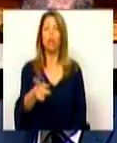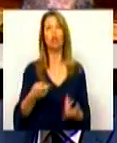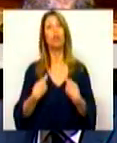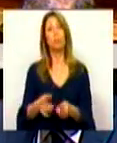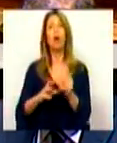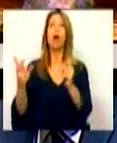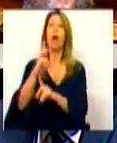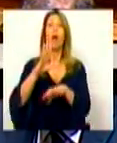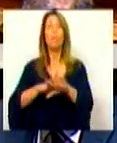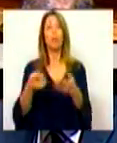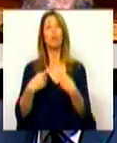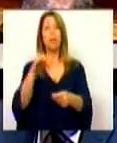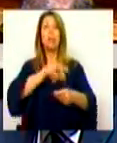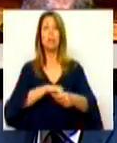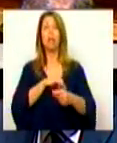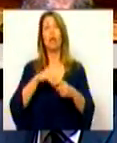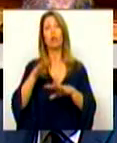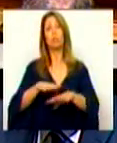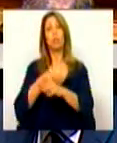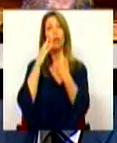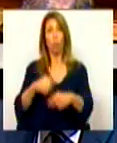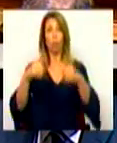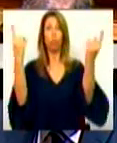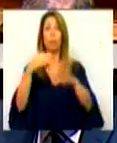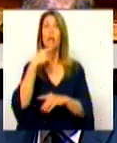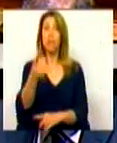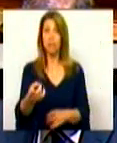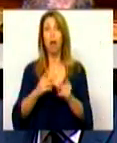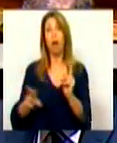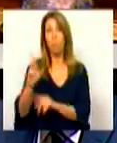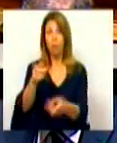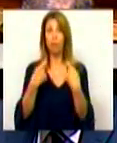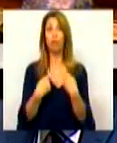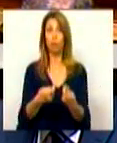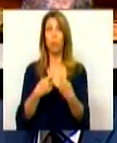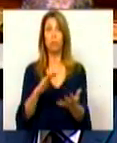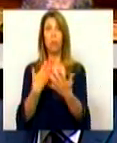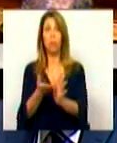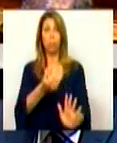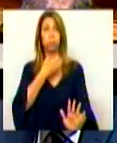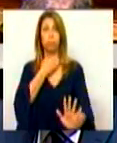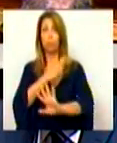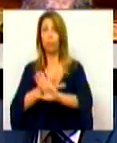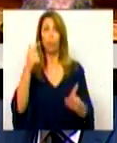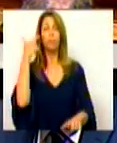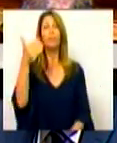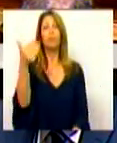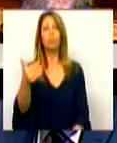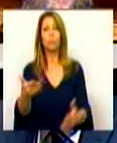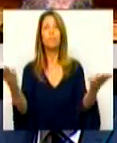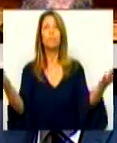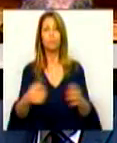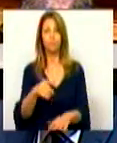na administração pública. Dizia David Justino que esse aumento da despesa com salários é hipotecar o futuro. Afinal, quem nos